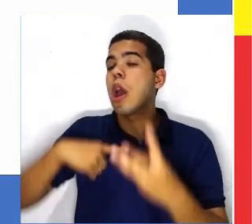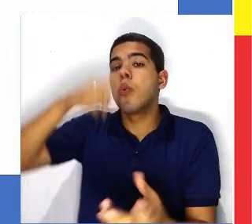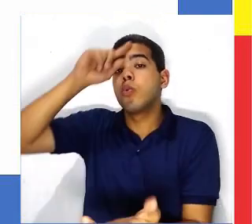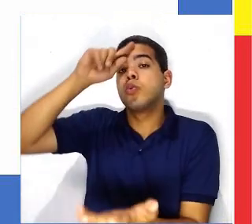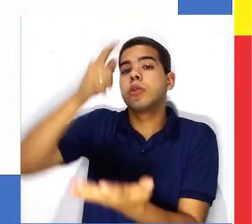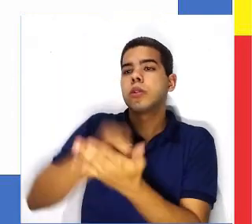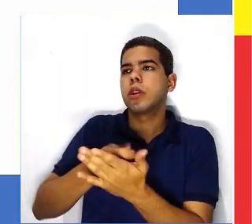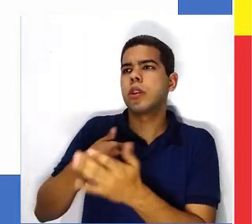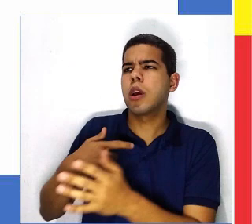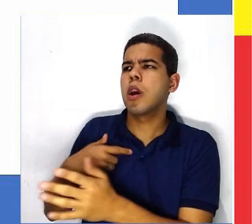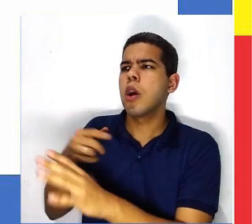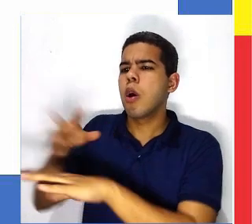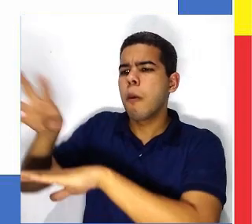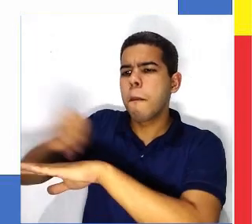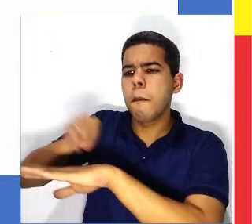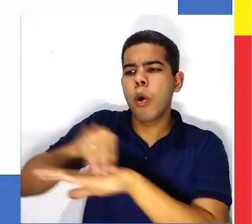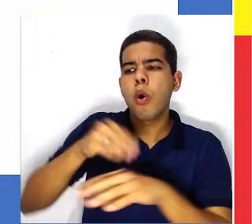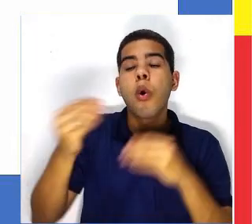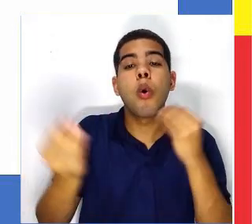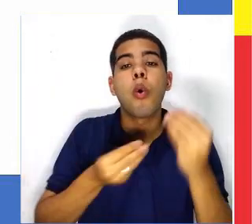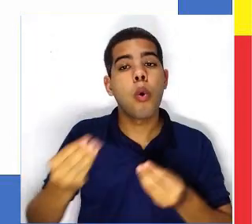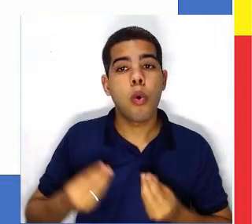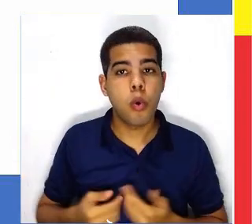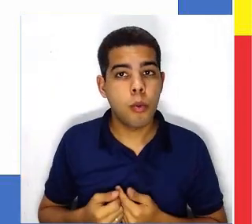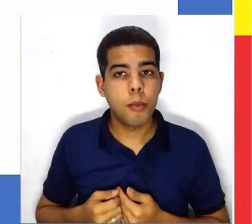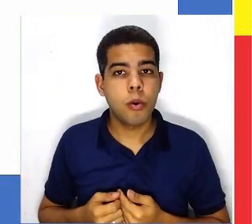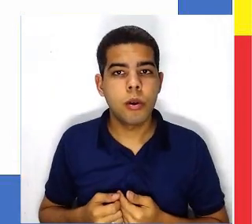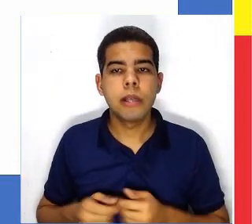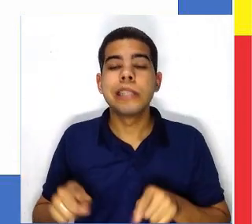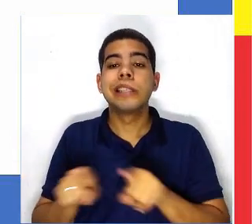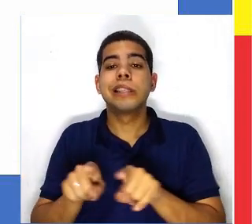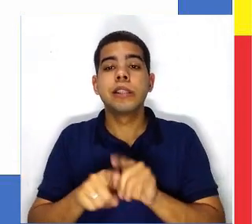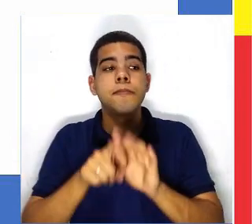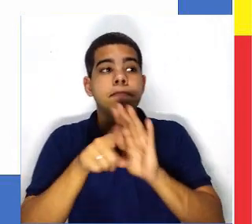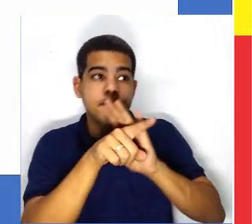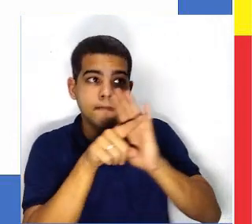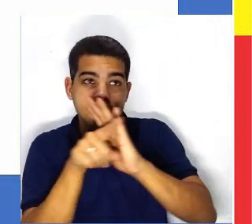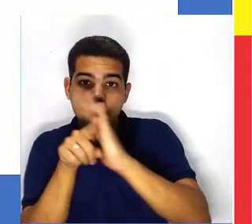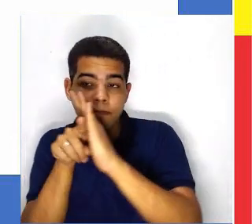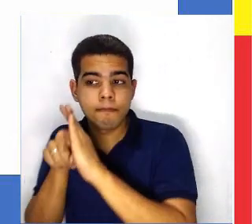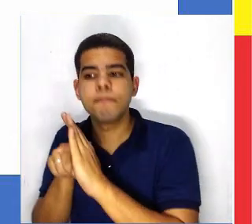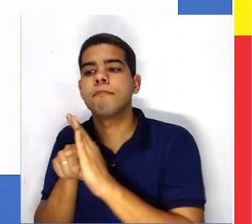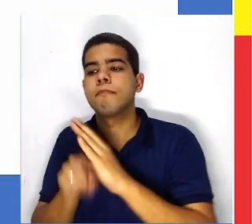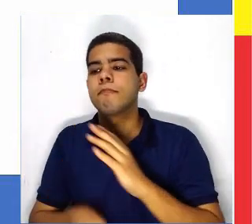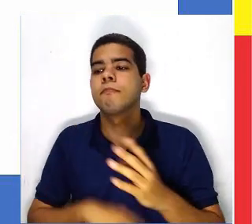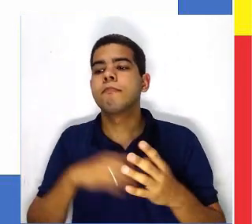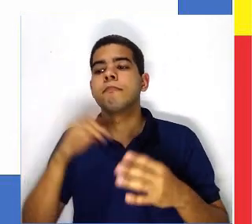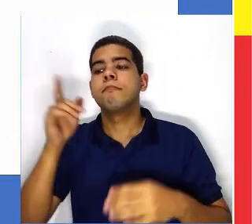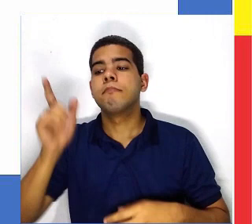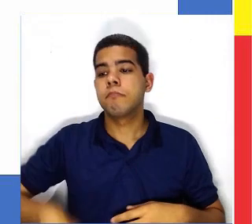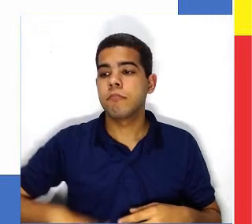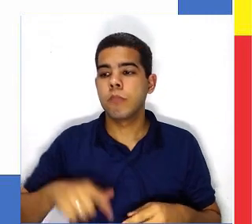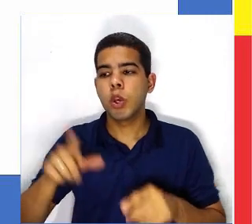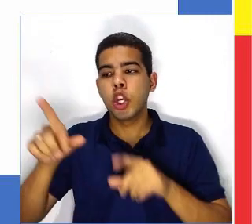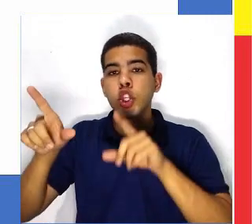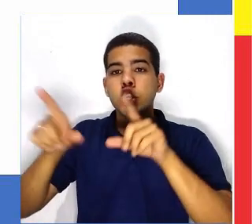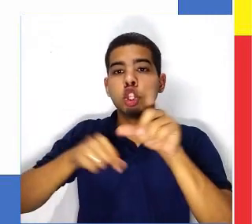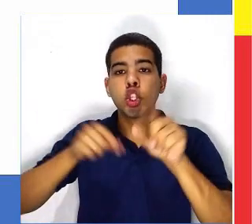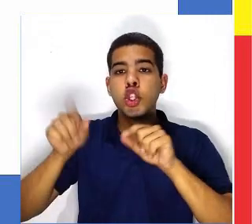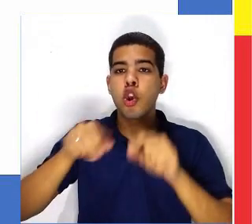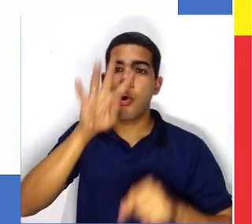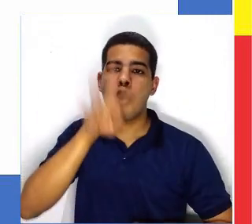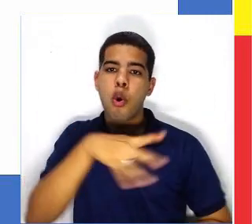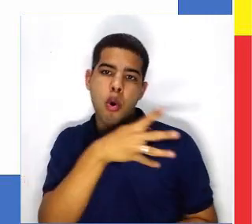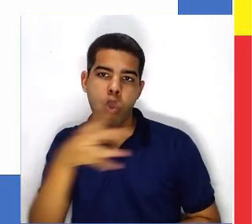dados, a metodologia que você vai empregar nesse projeto. Analisar os dados, escolher a representação gráfica